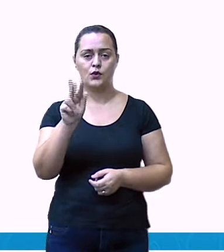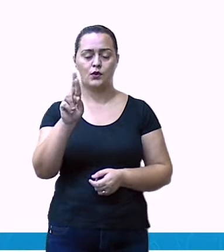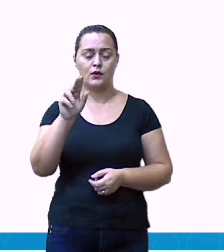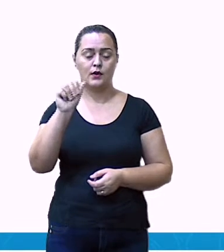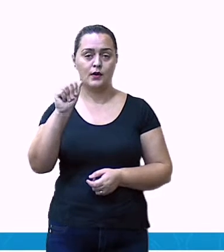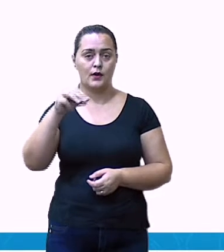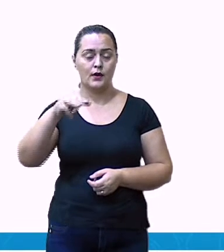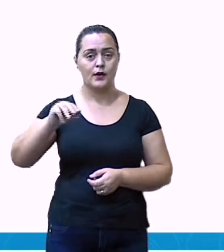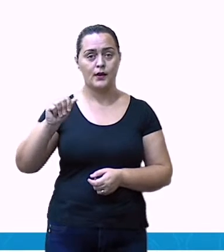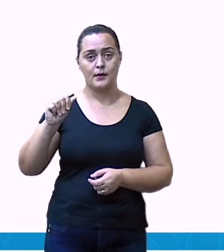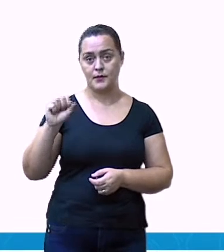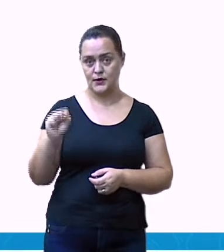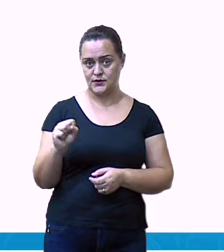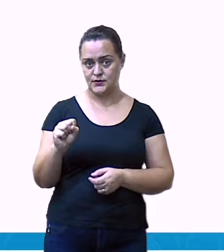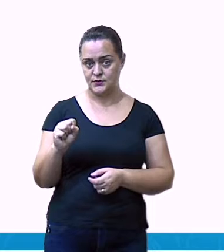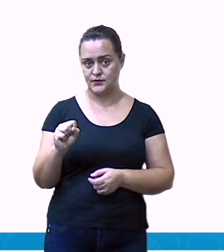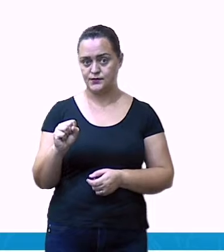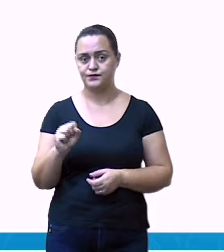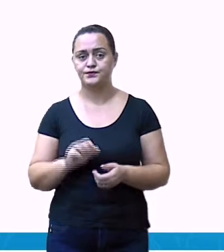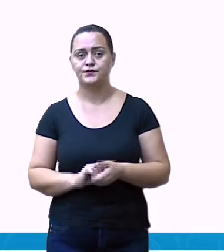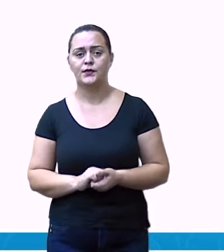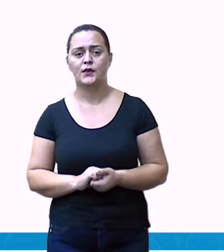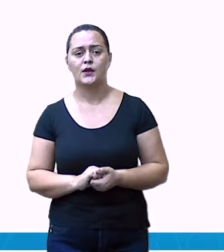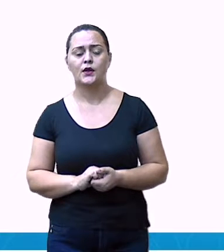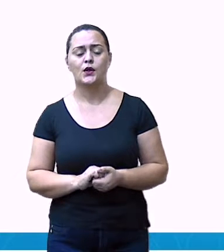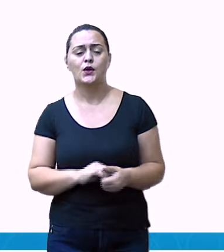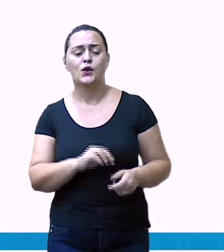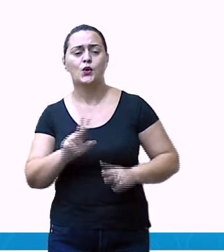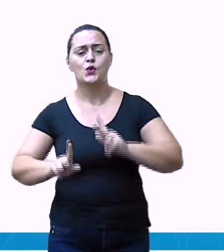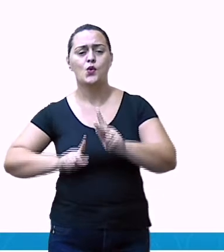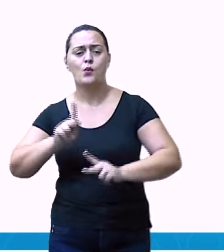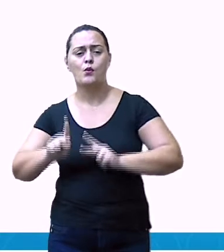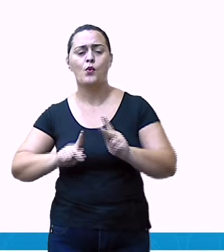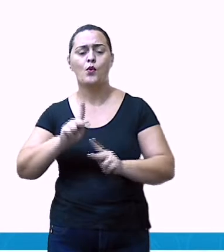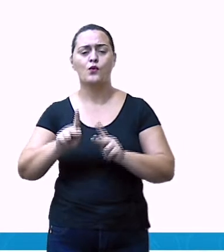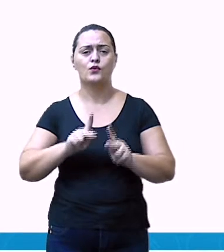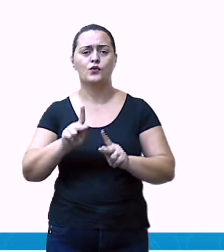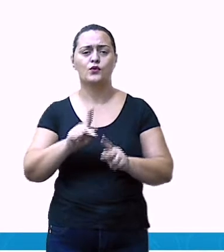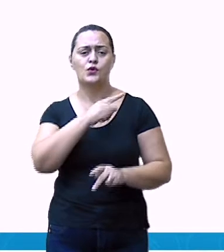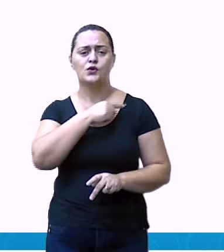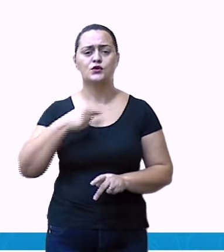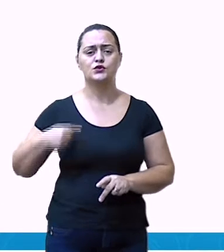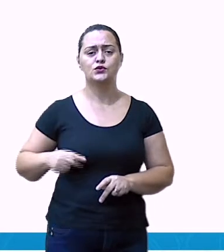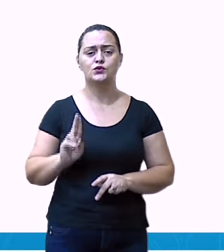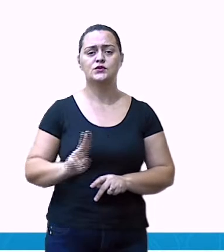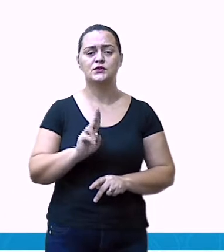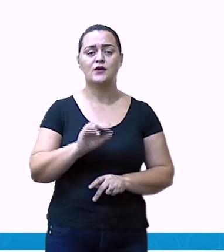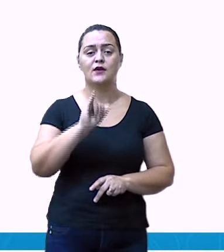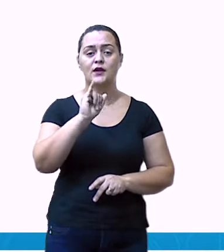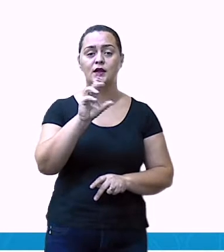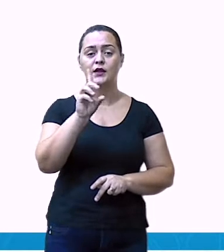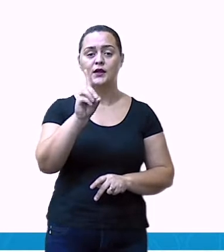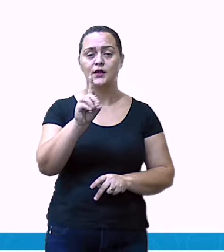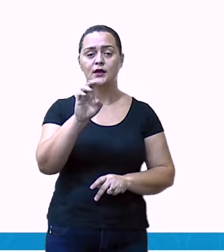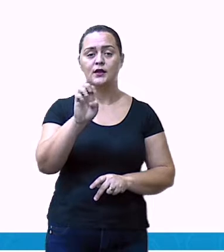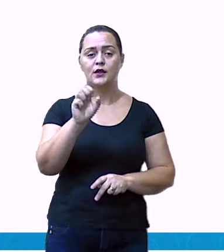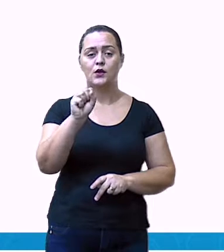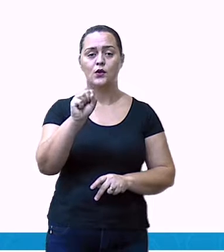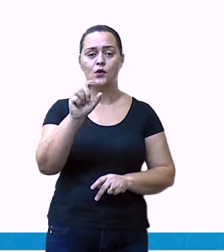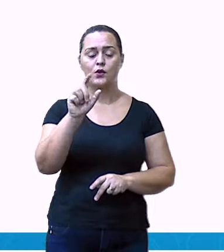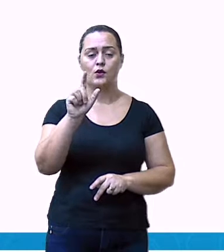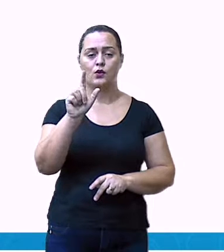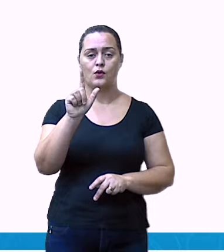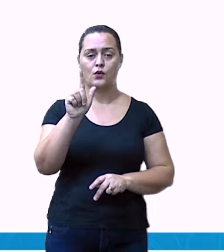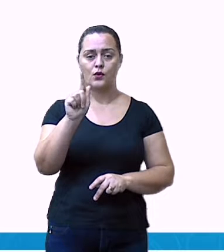As escritas pictográficas e ideográficas eram complexas, possuíam milhares de caracteres e